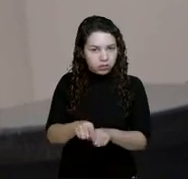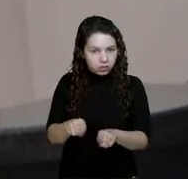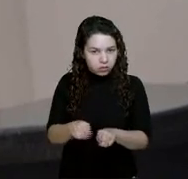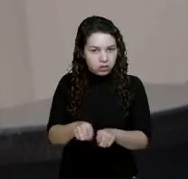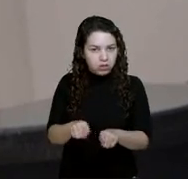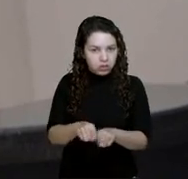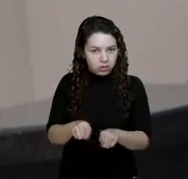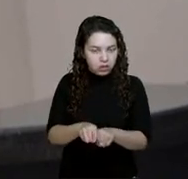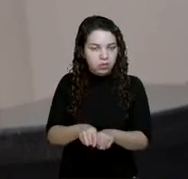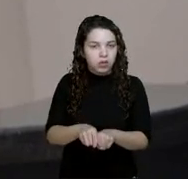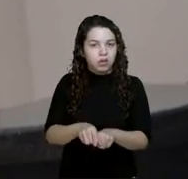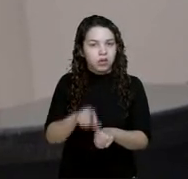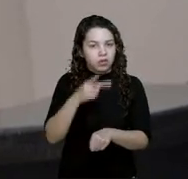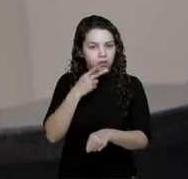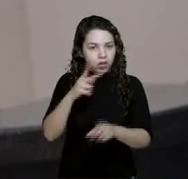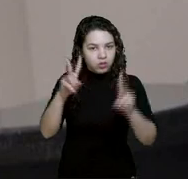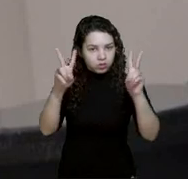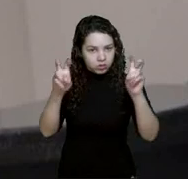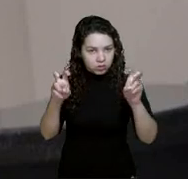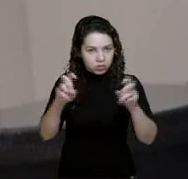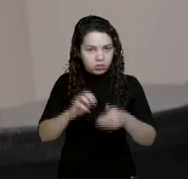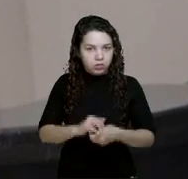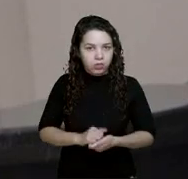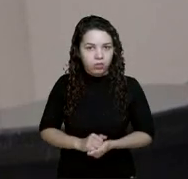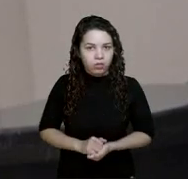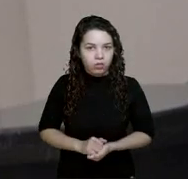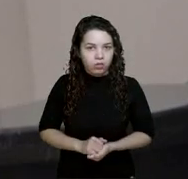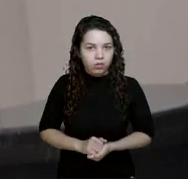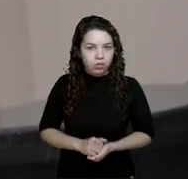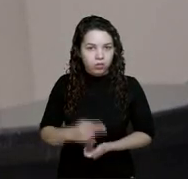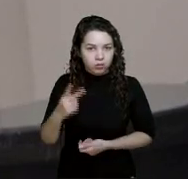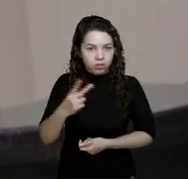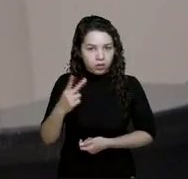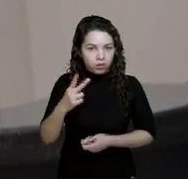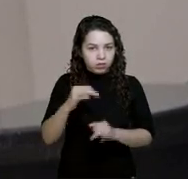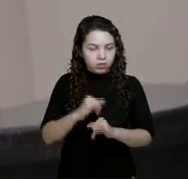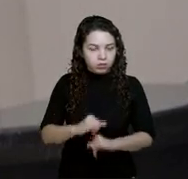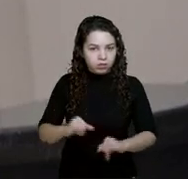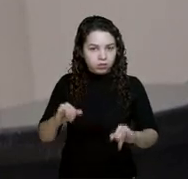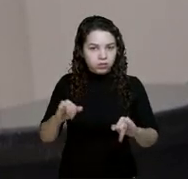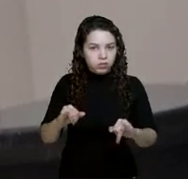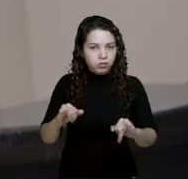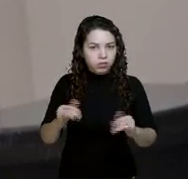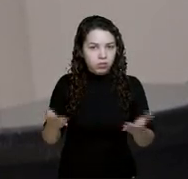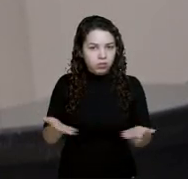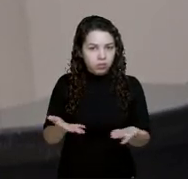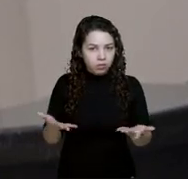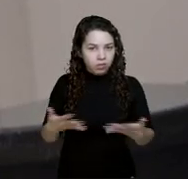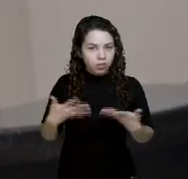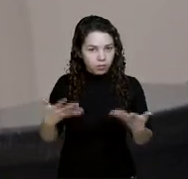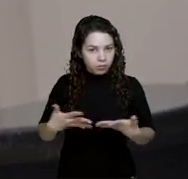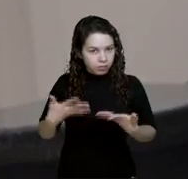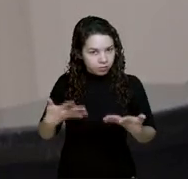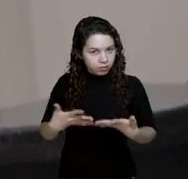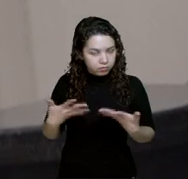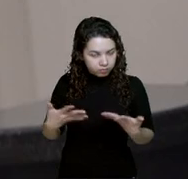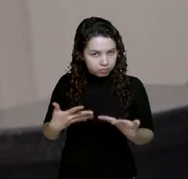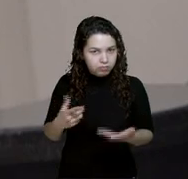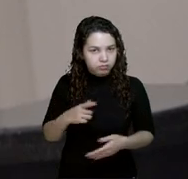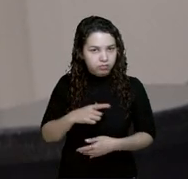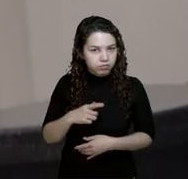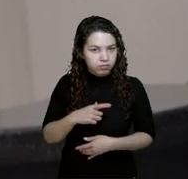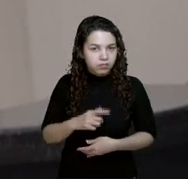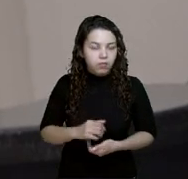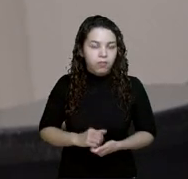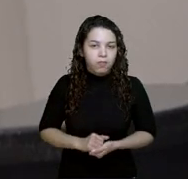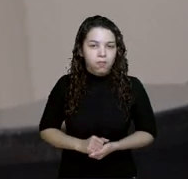a respeito desse tema. A minha segunda mensagem, agora mais alegre e positiva, é para